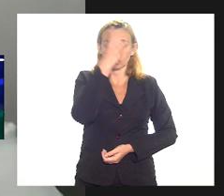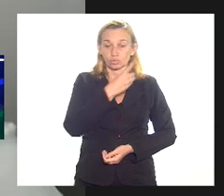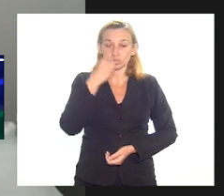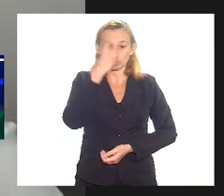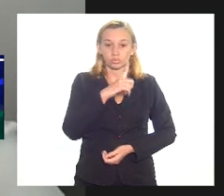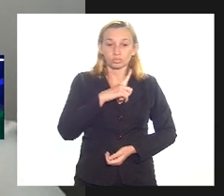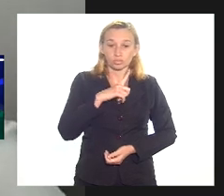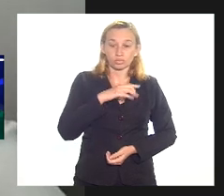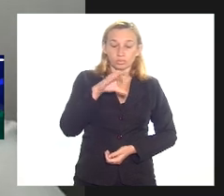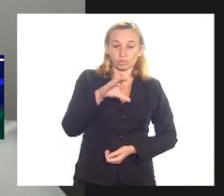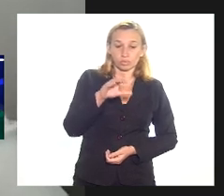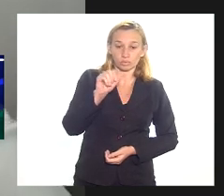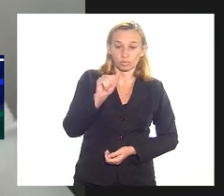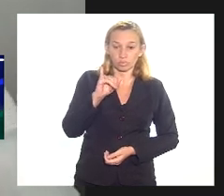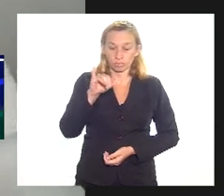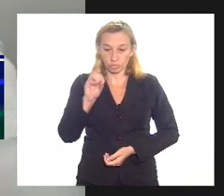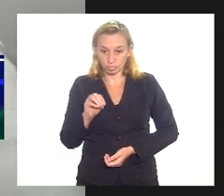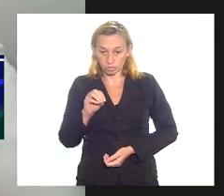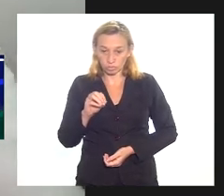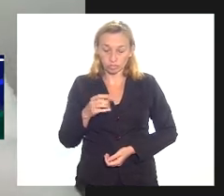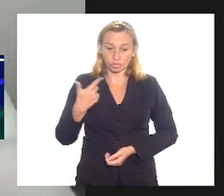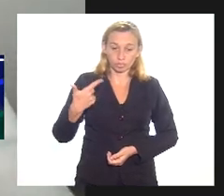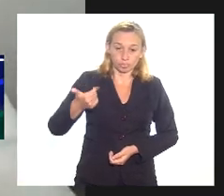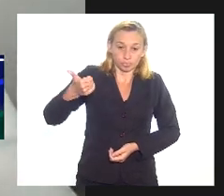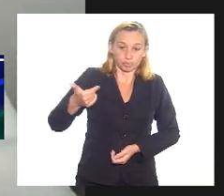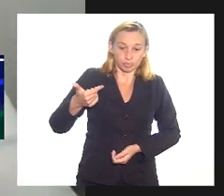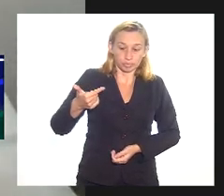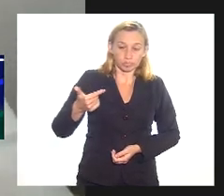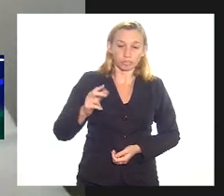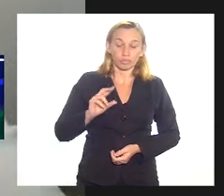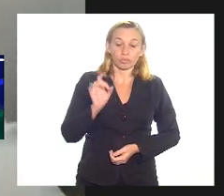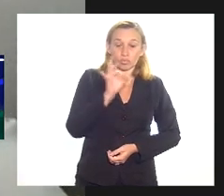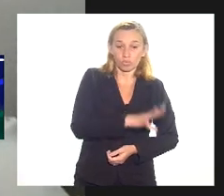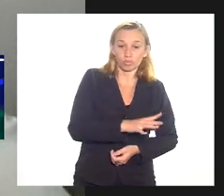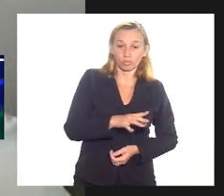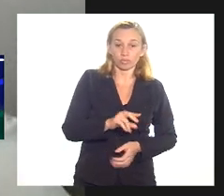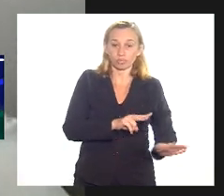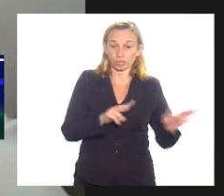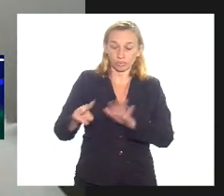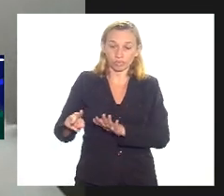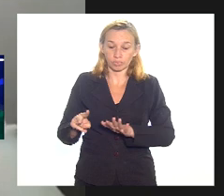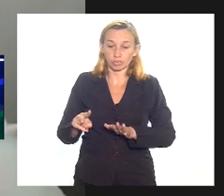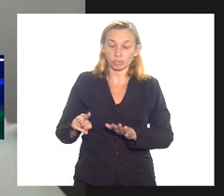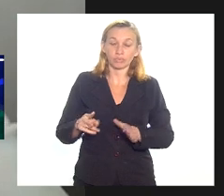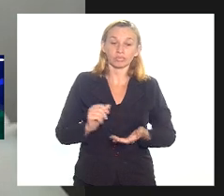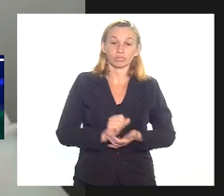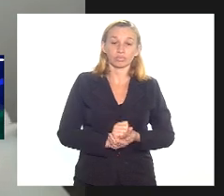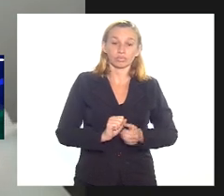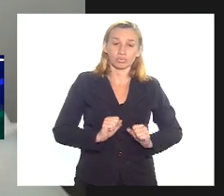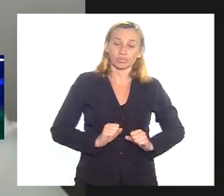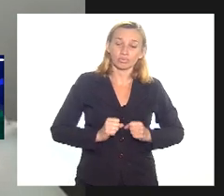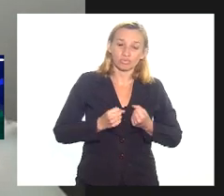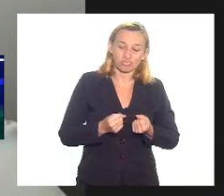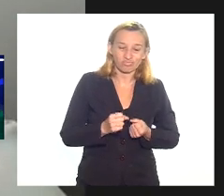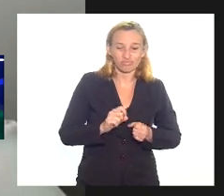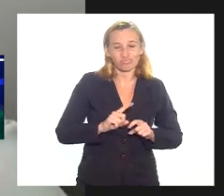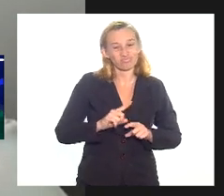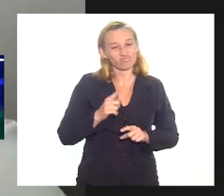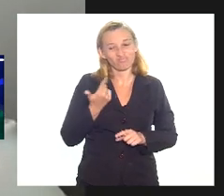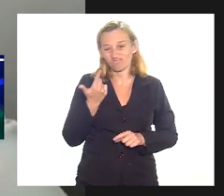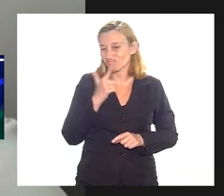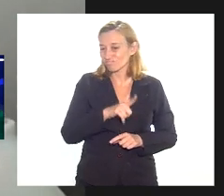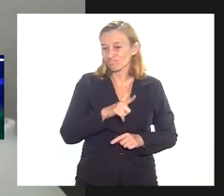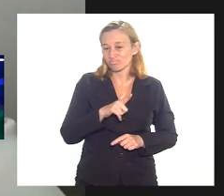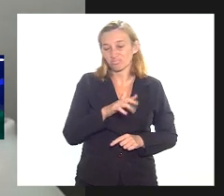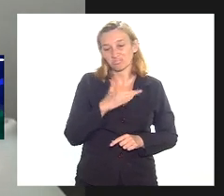o Caio, que foi baleado na última semana, estava lutando pela sua vida, mas veio a falecer e